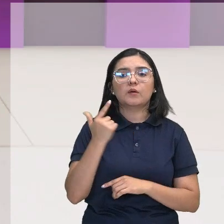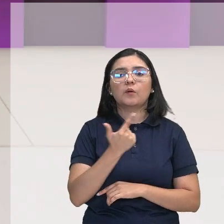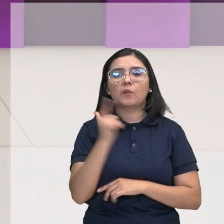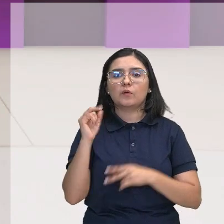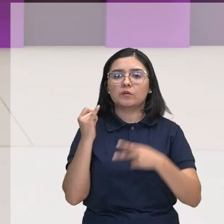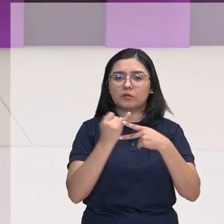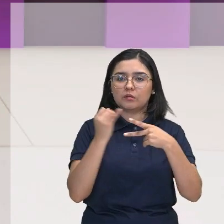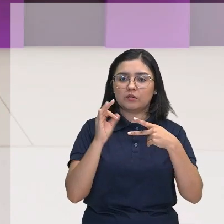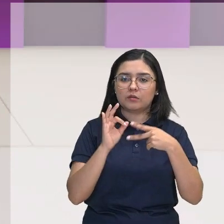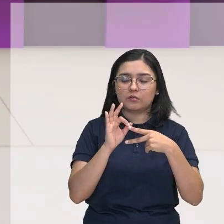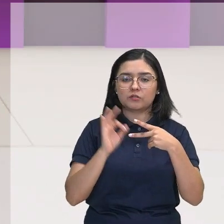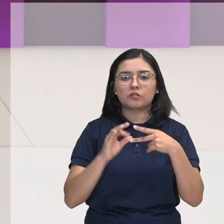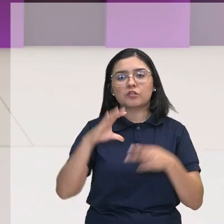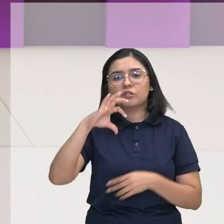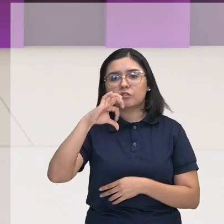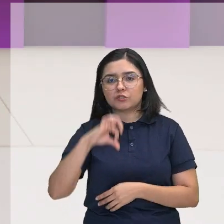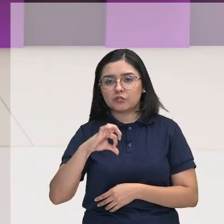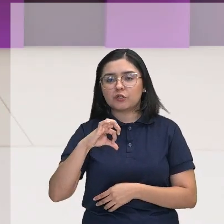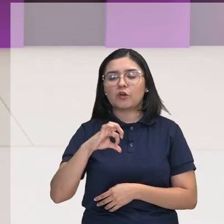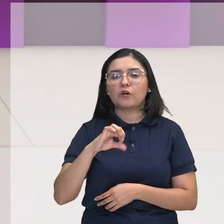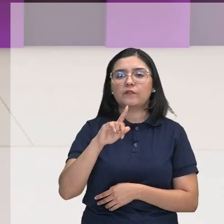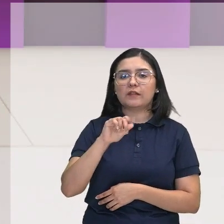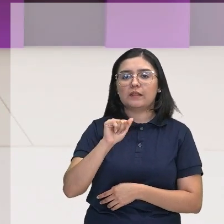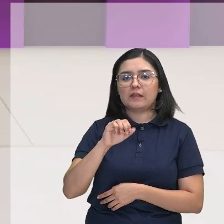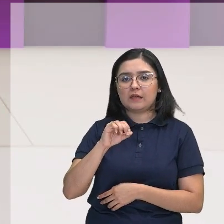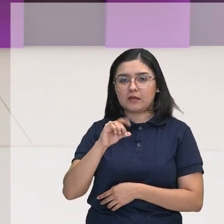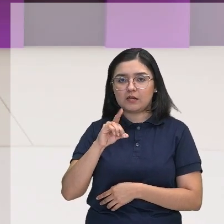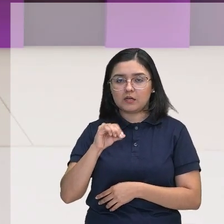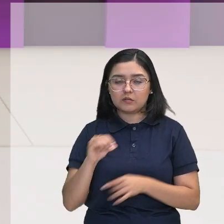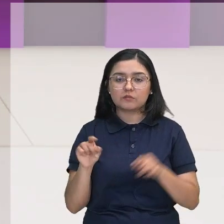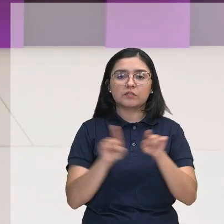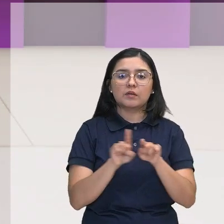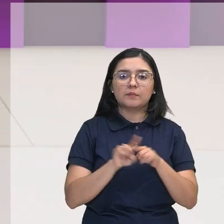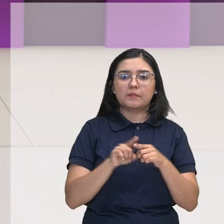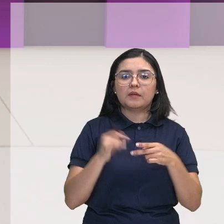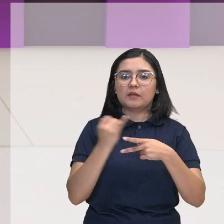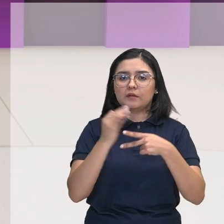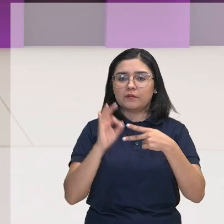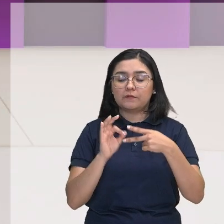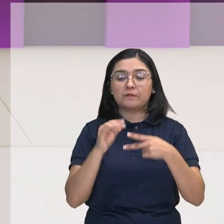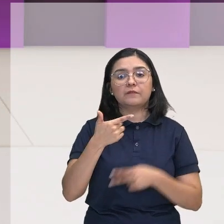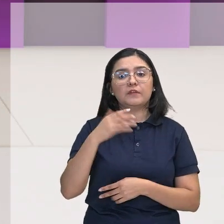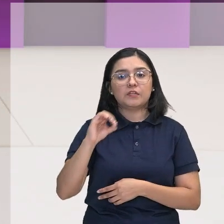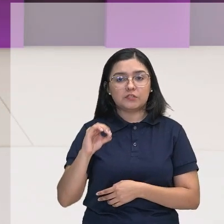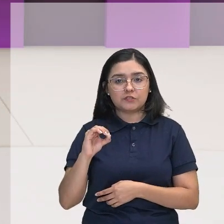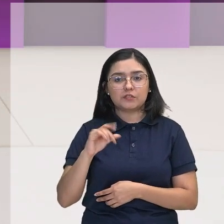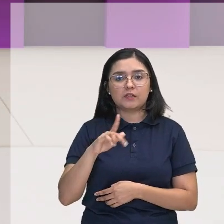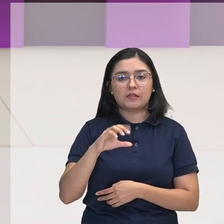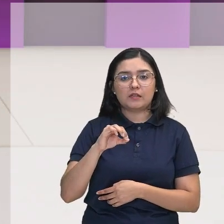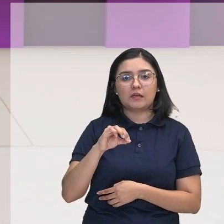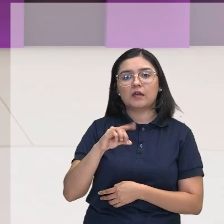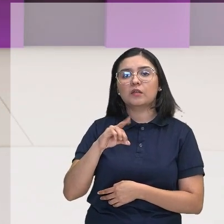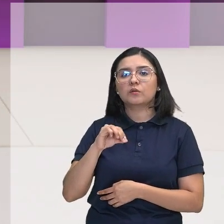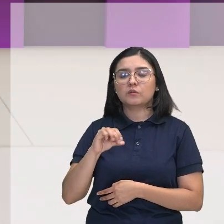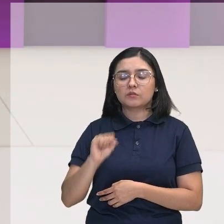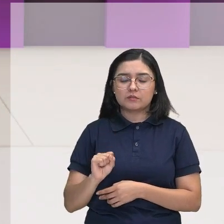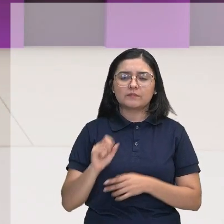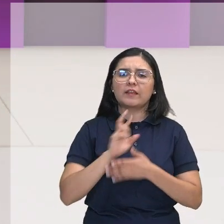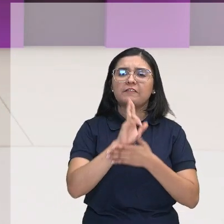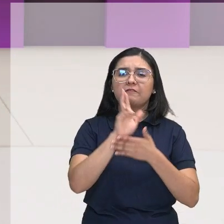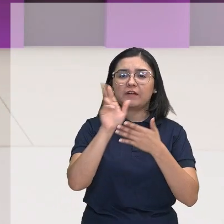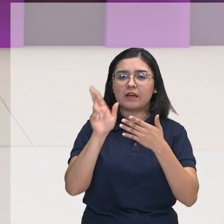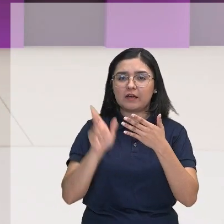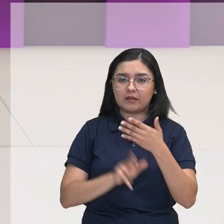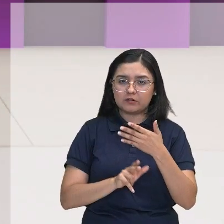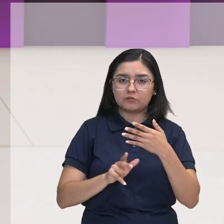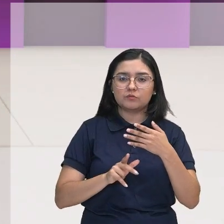como o polígono de 9 lados, que é o eneágono, polígono de 20 lados, que é o icoságono, tá bom? Então, temos aí uma infinidade